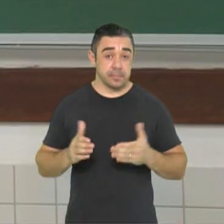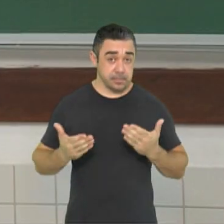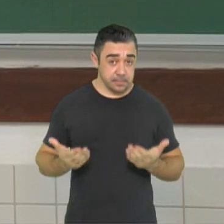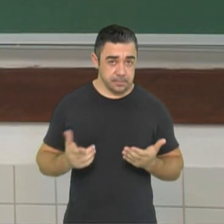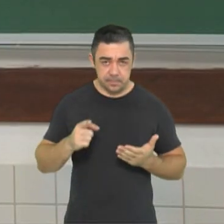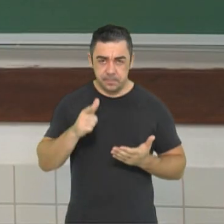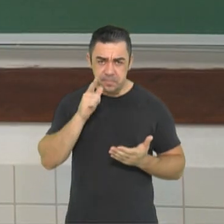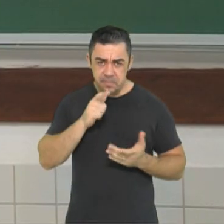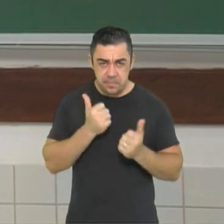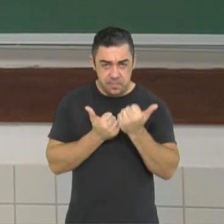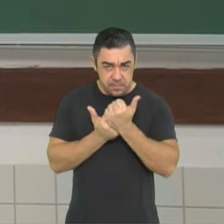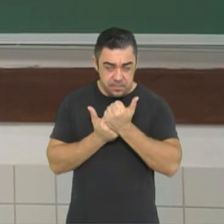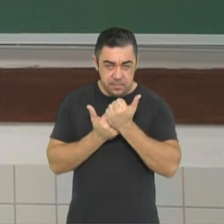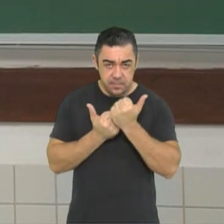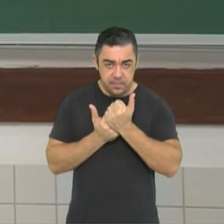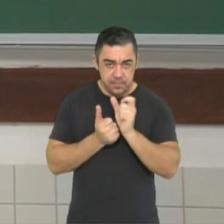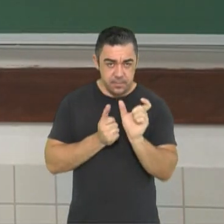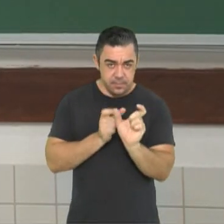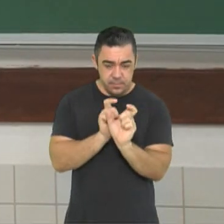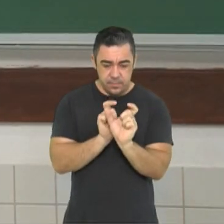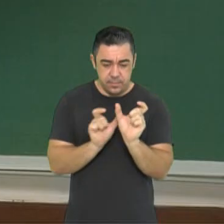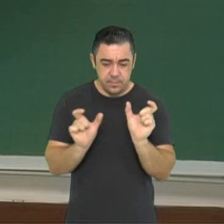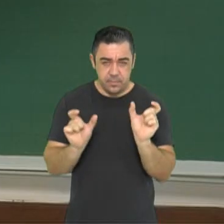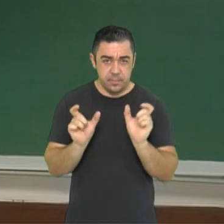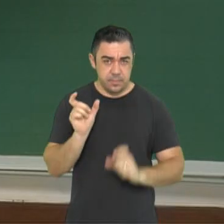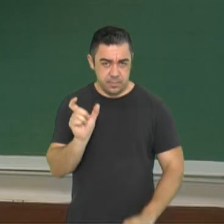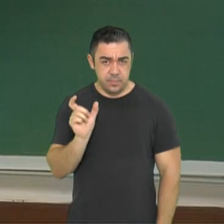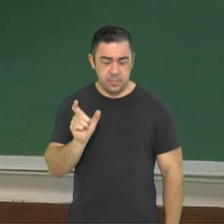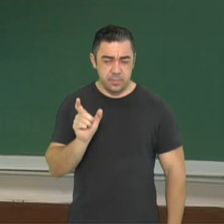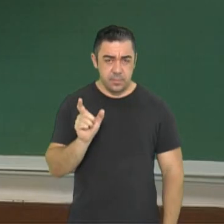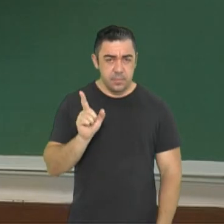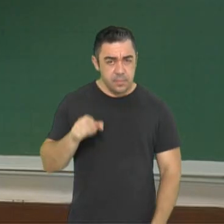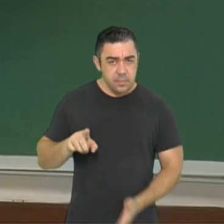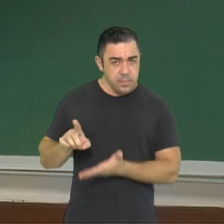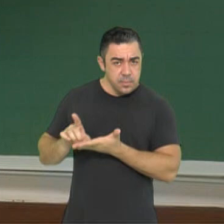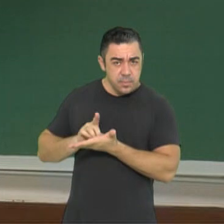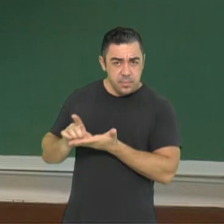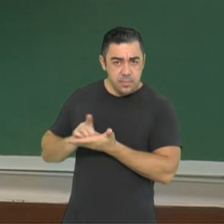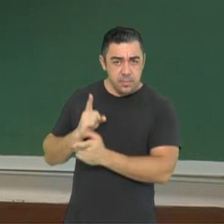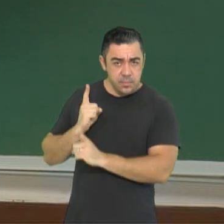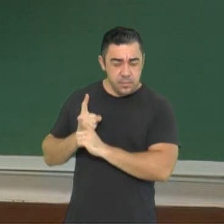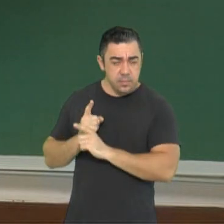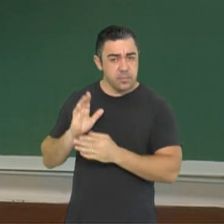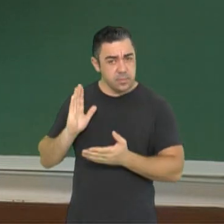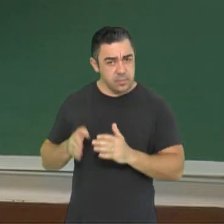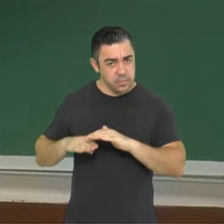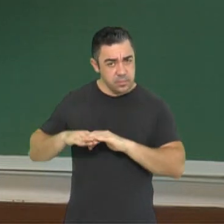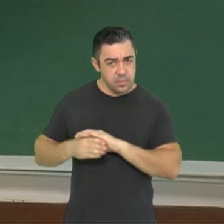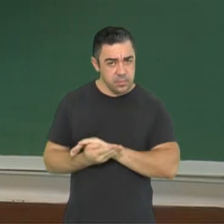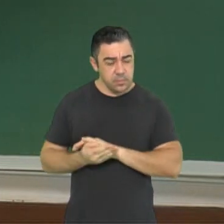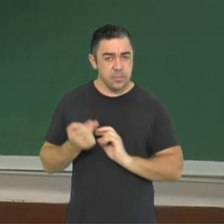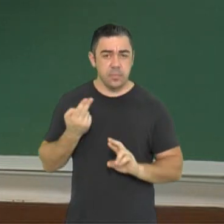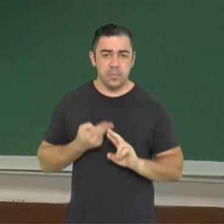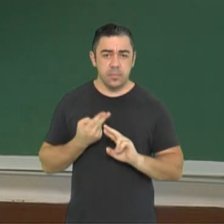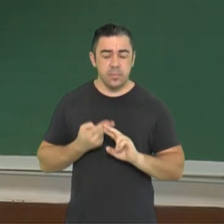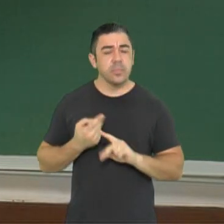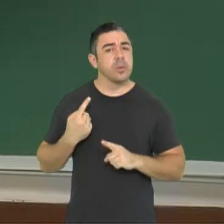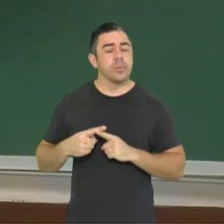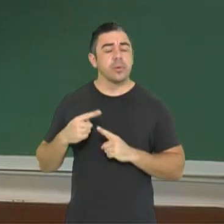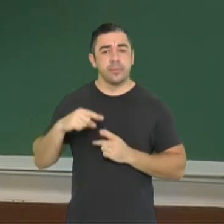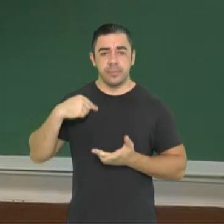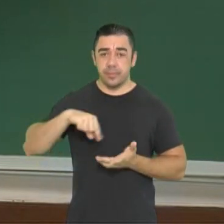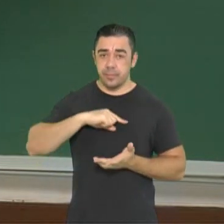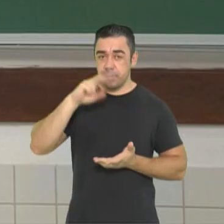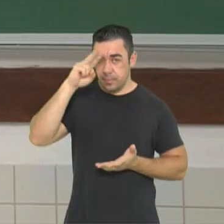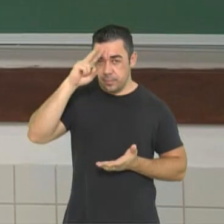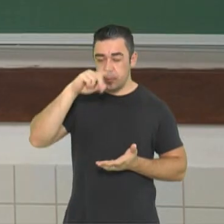Então, conseguiram substituir aí por sinônimos, por palavras que nós estamos mais habituados a utilizar, porque lembrando que a gente está